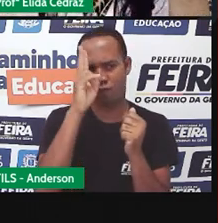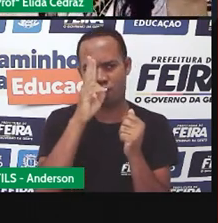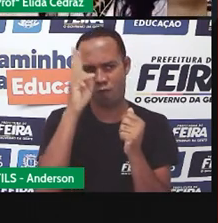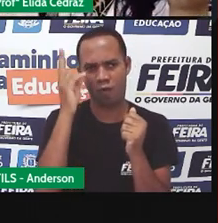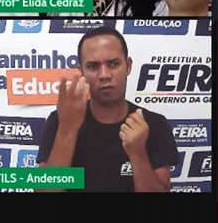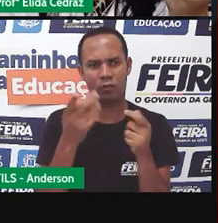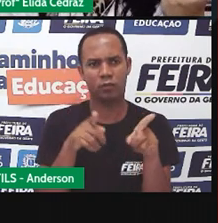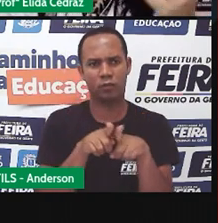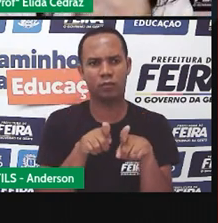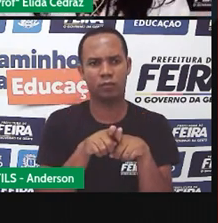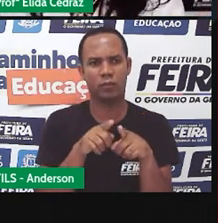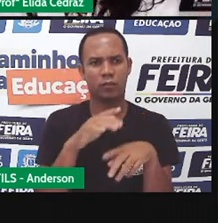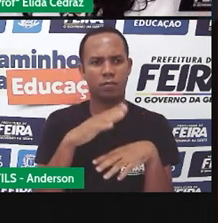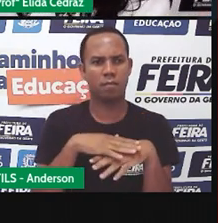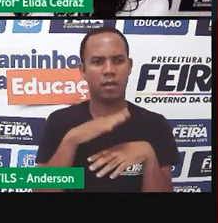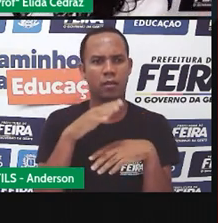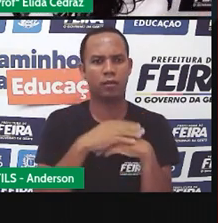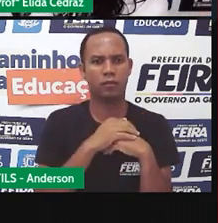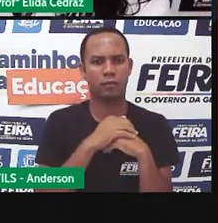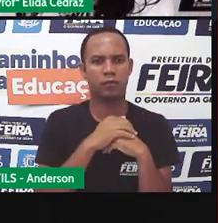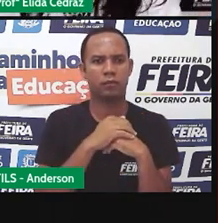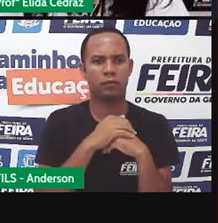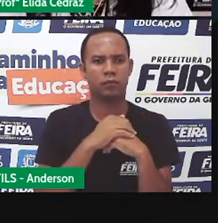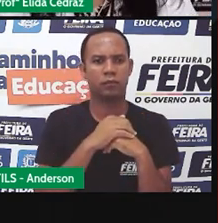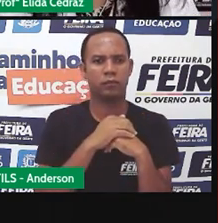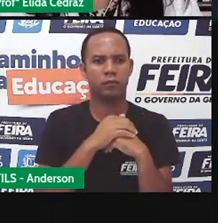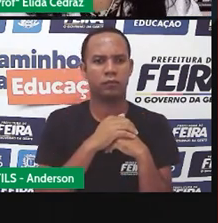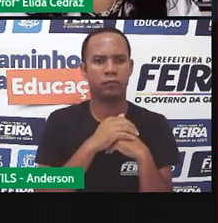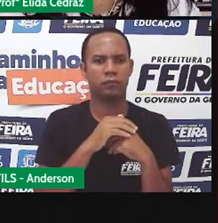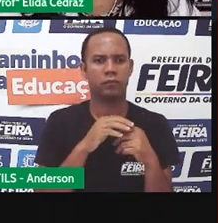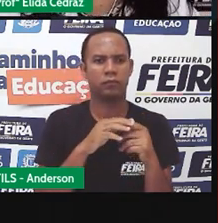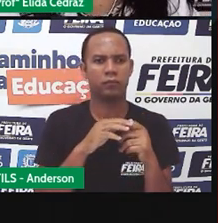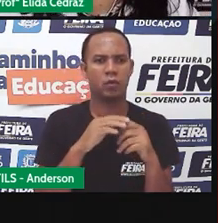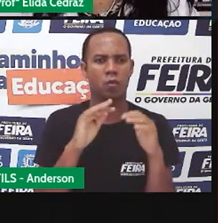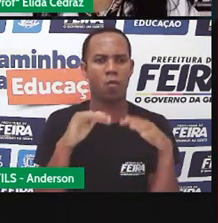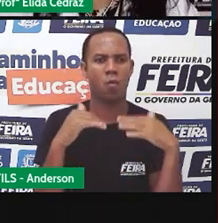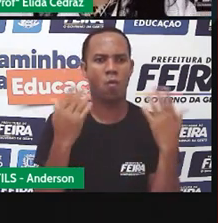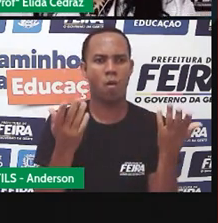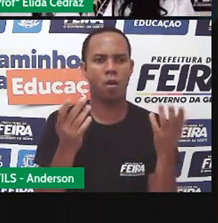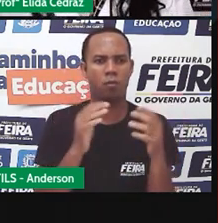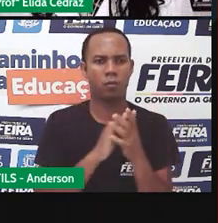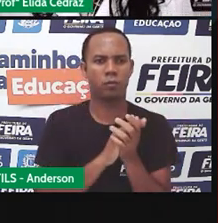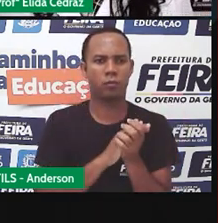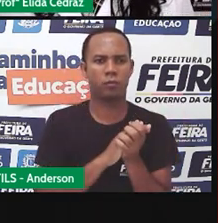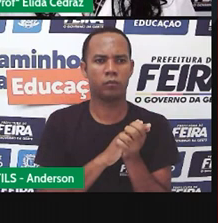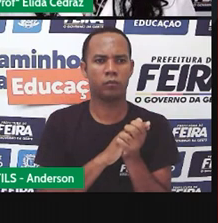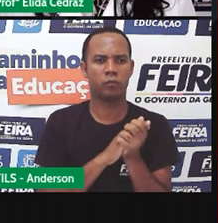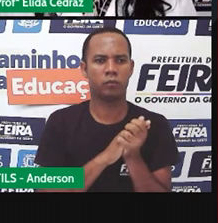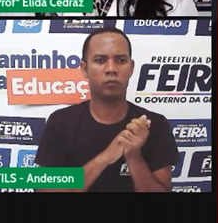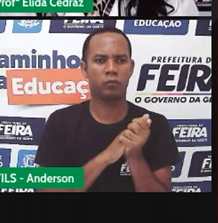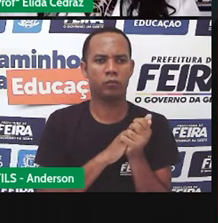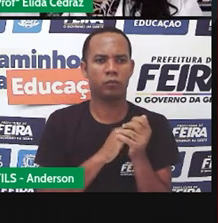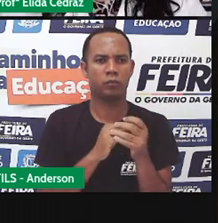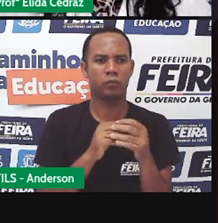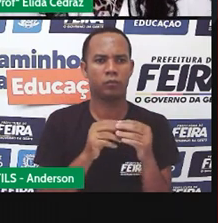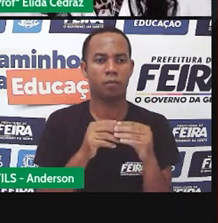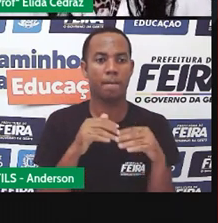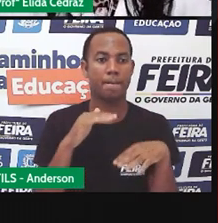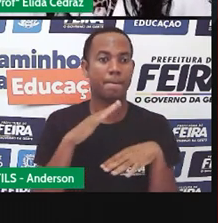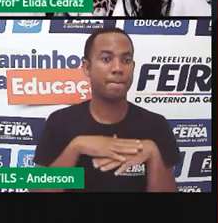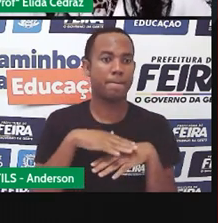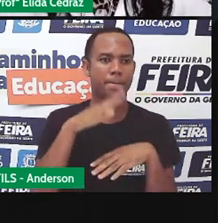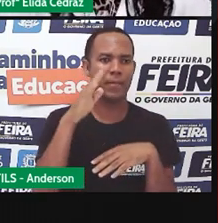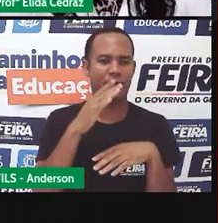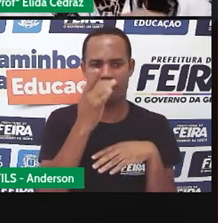resiste mais do que o guardanapo. Então, qual é o mais flexível? Qual foi mais